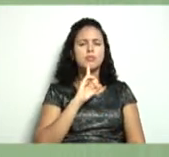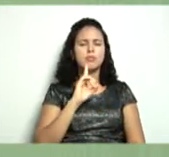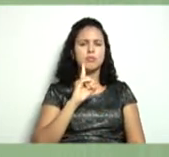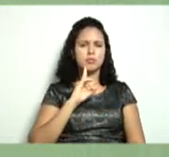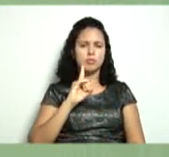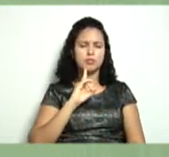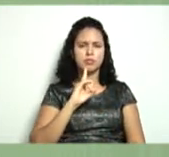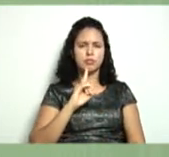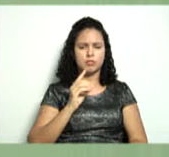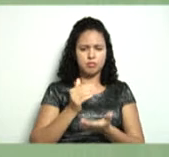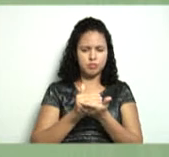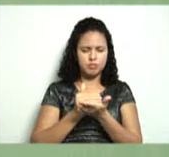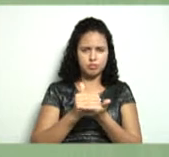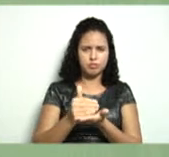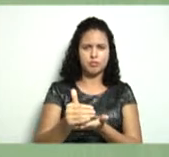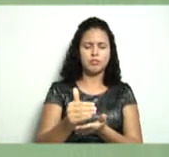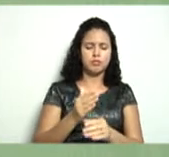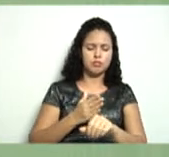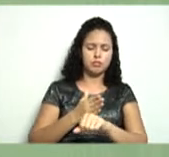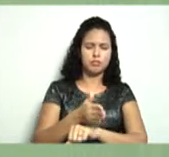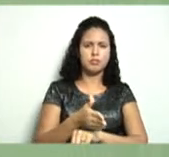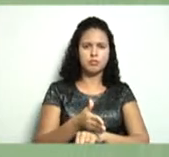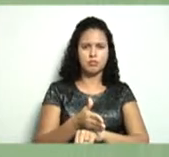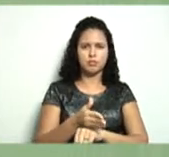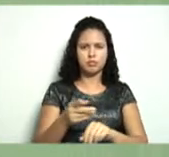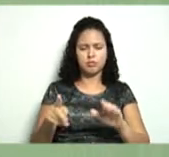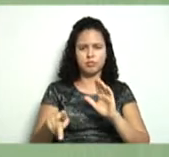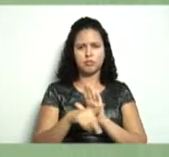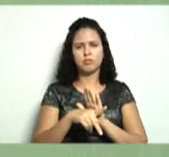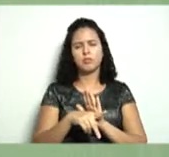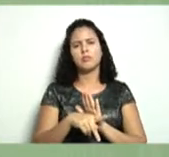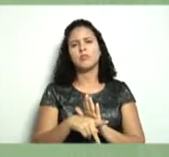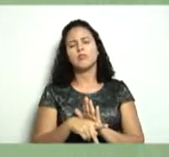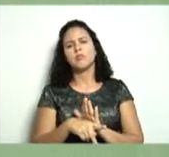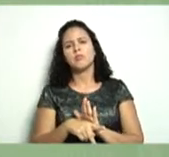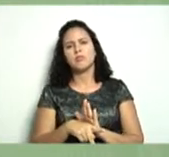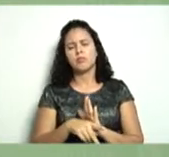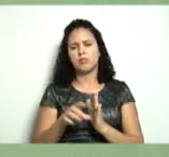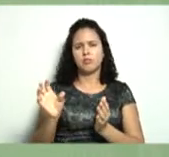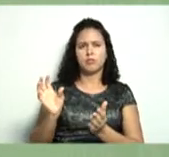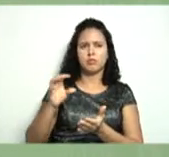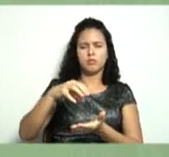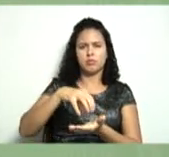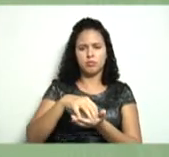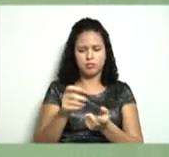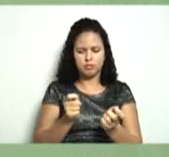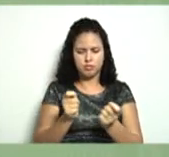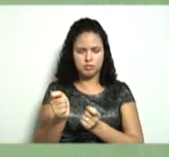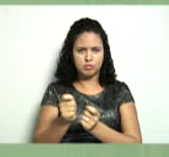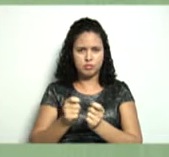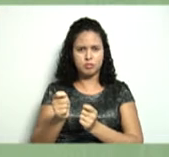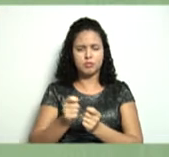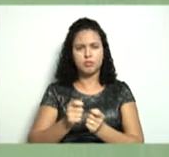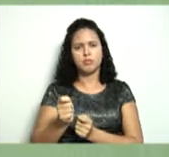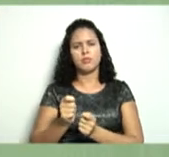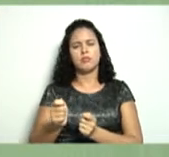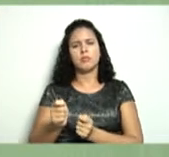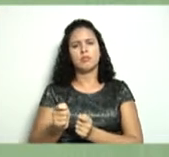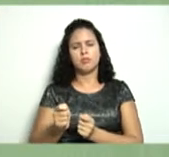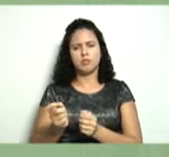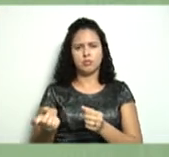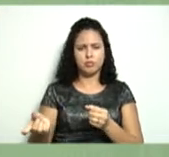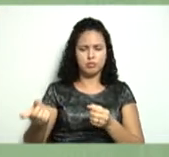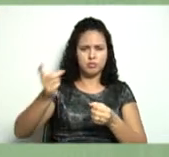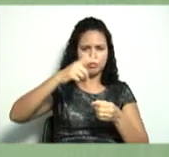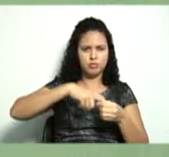da entrada em seu protocolo, o órgão controlador, ele